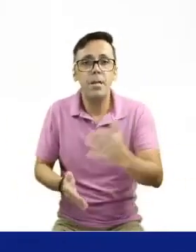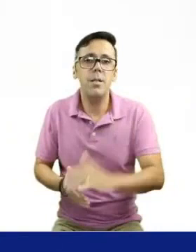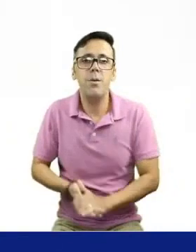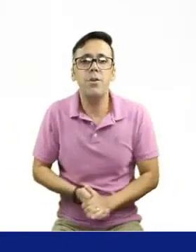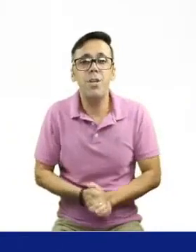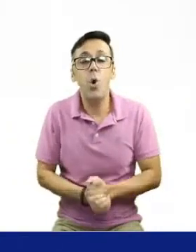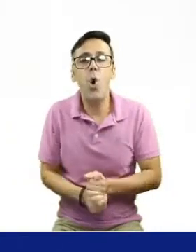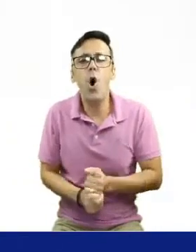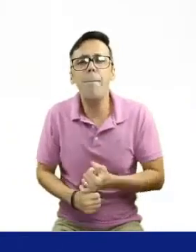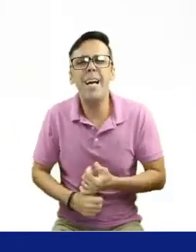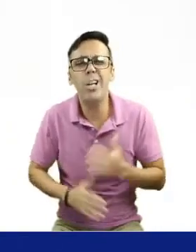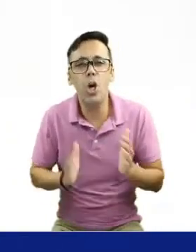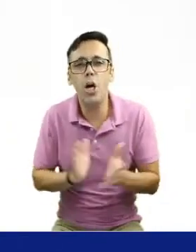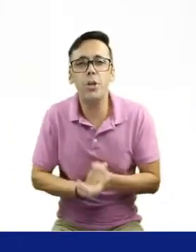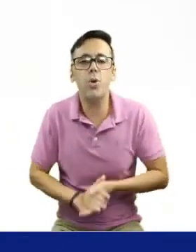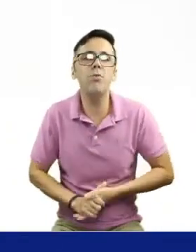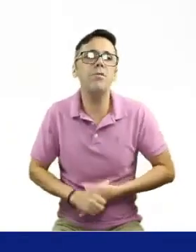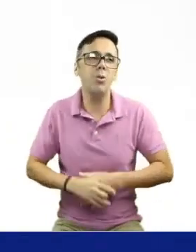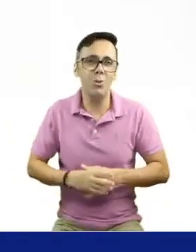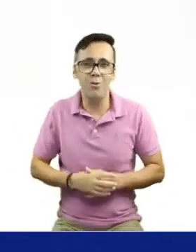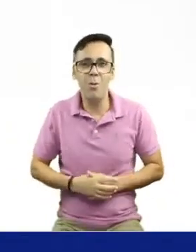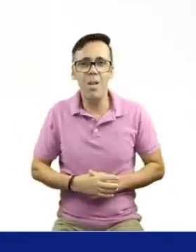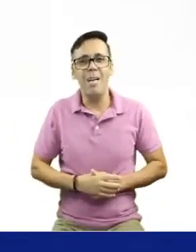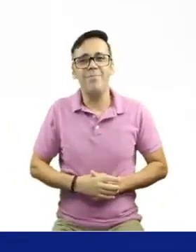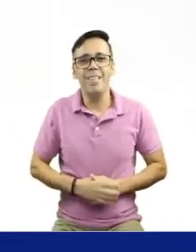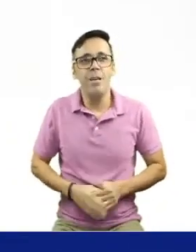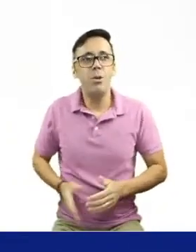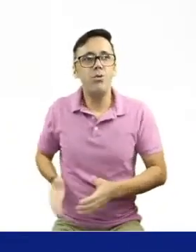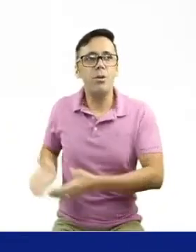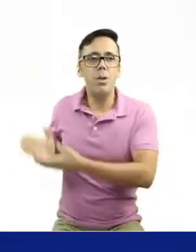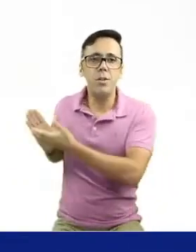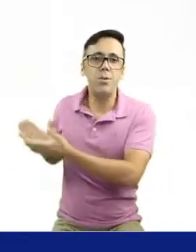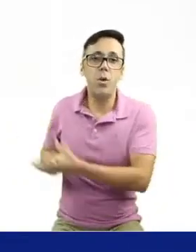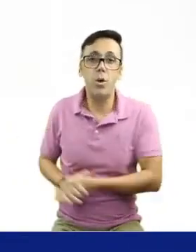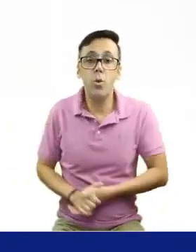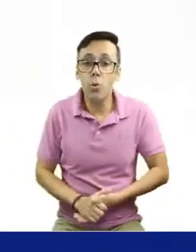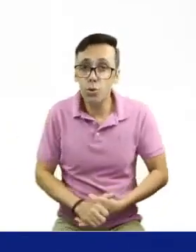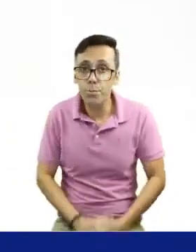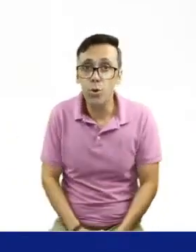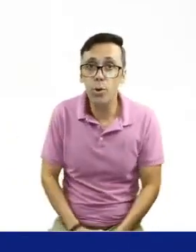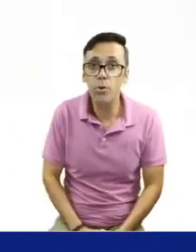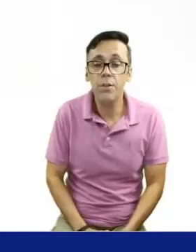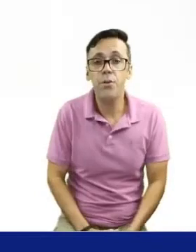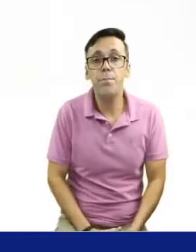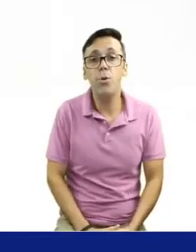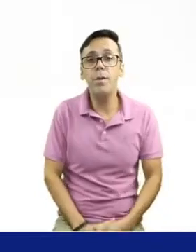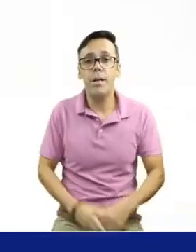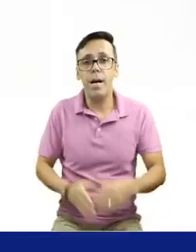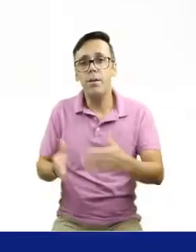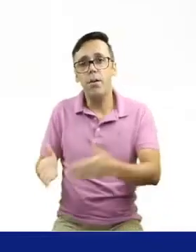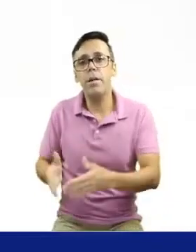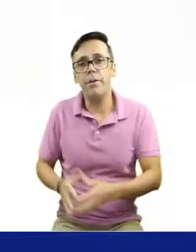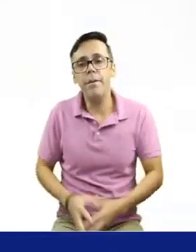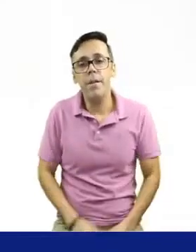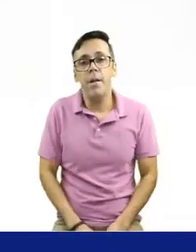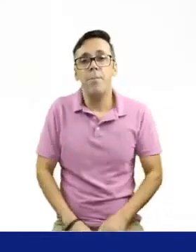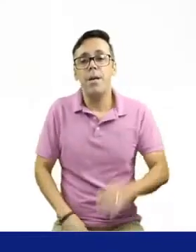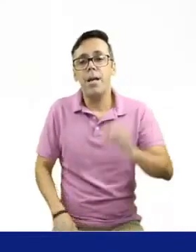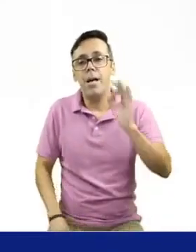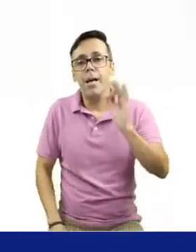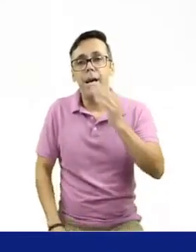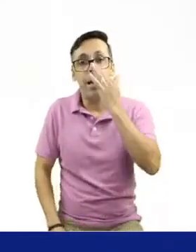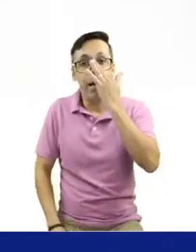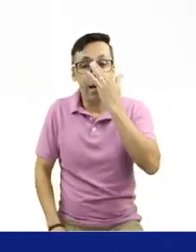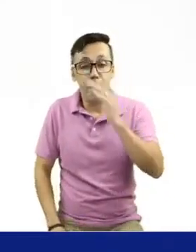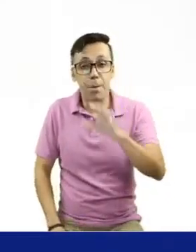para trazer para você o melhor conteúdo vamos lá pessoal então nós temos agora o concurso público que foi publicado agora né